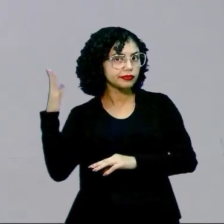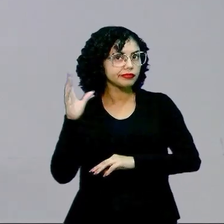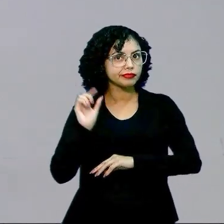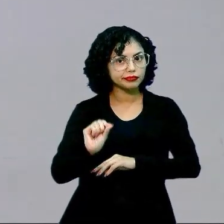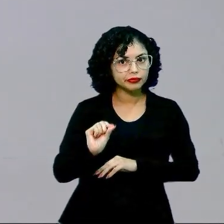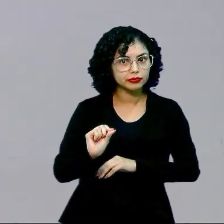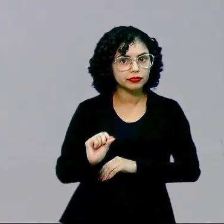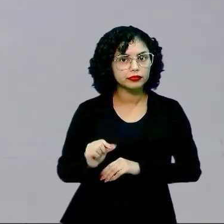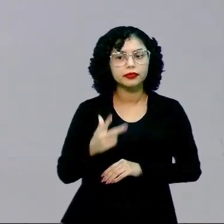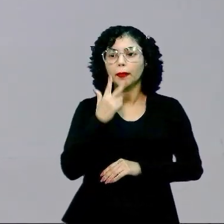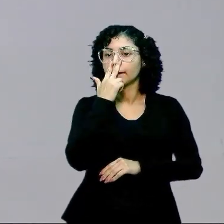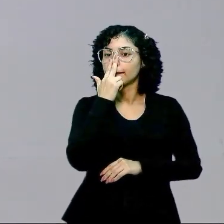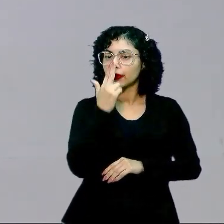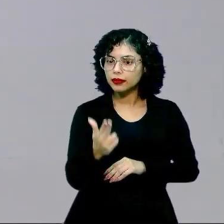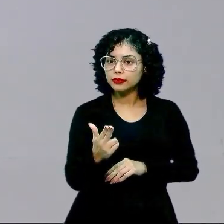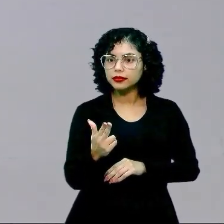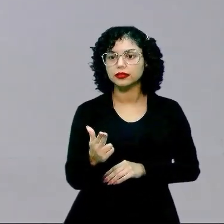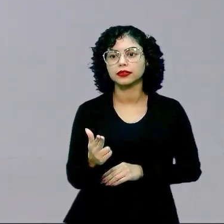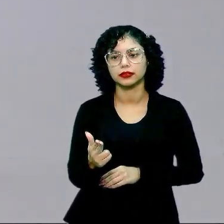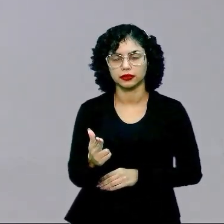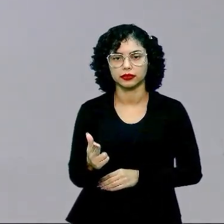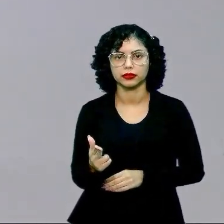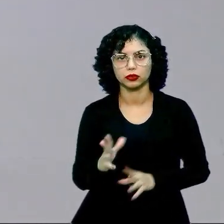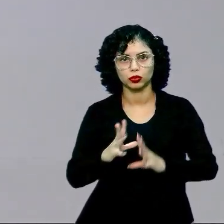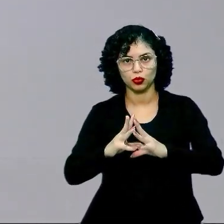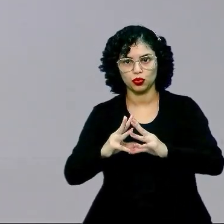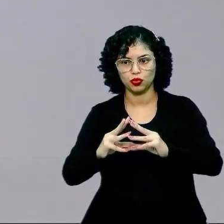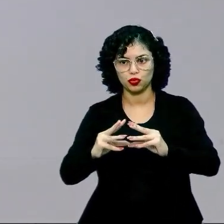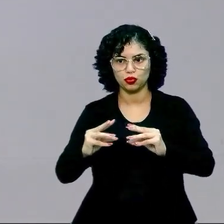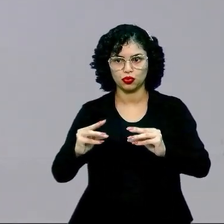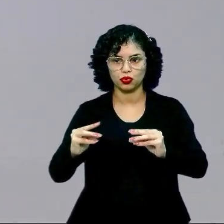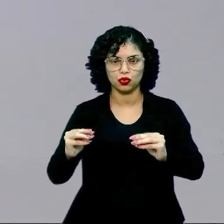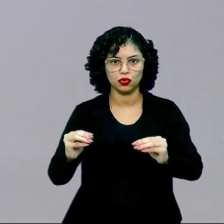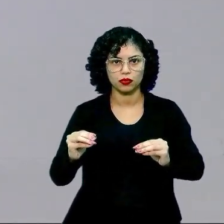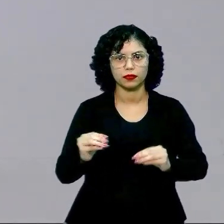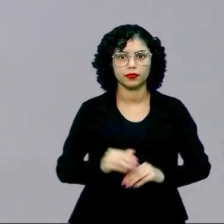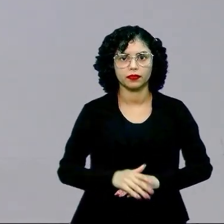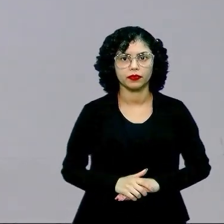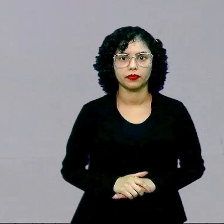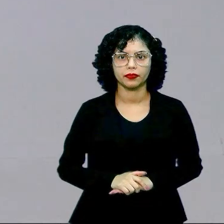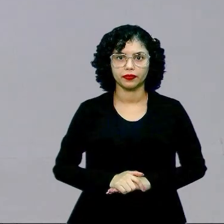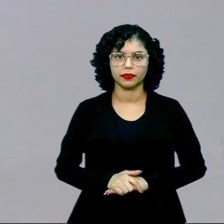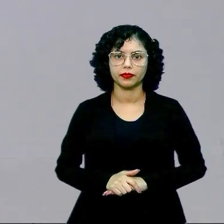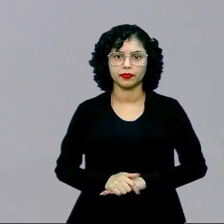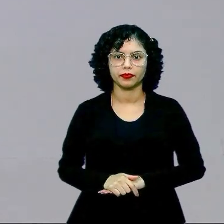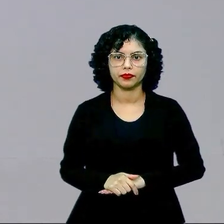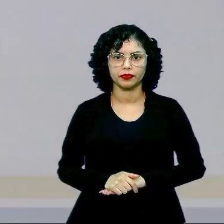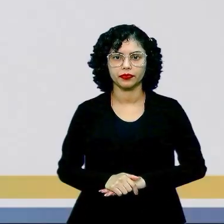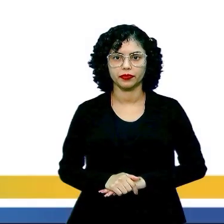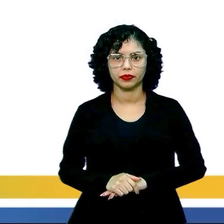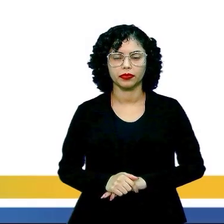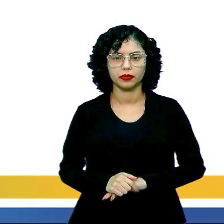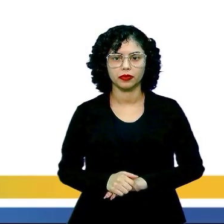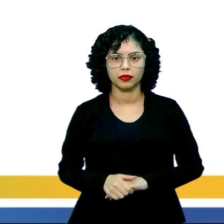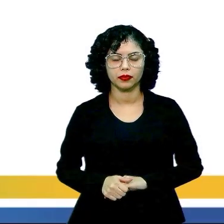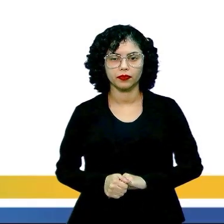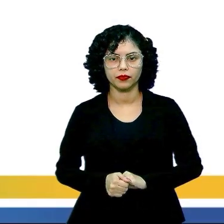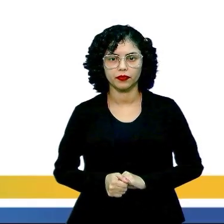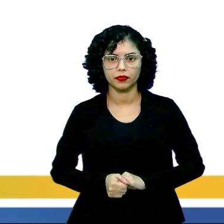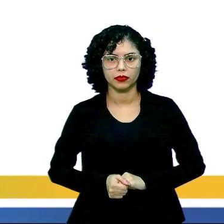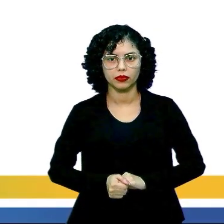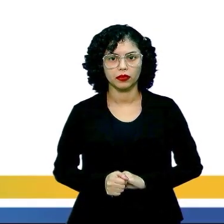Afinal, semelhantes dissolvem semelhantes. É isso, nesse sentido aí.